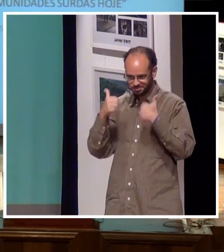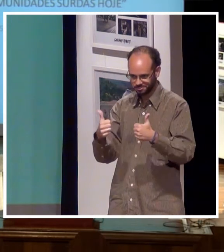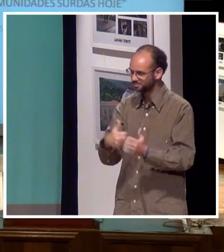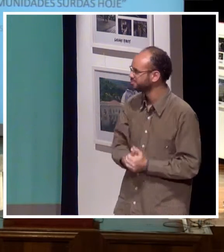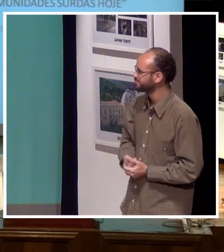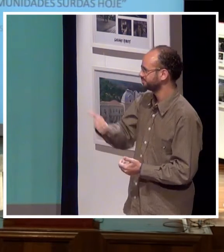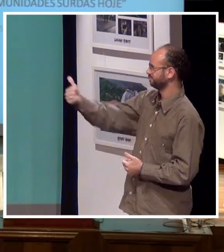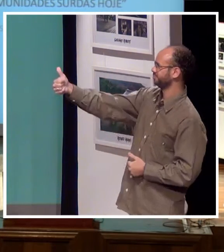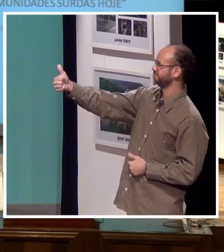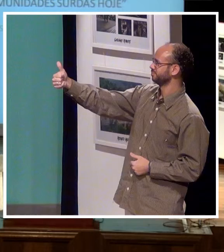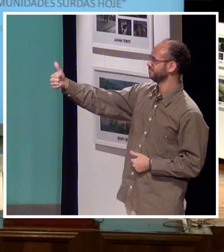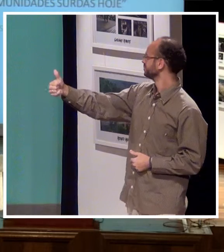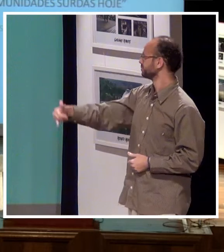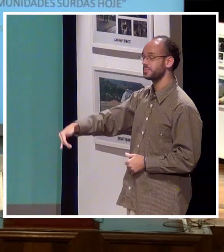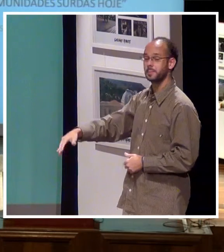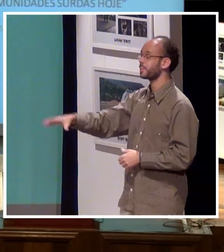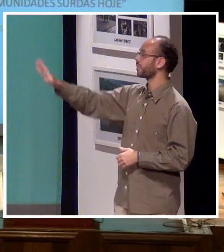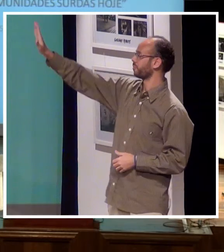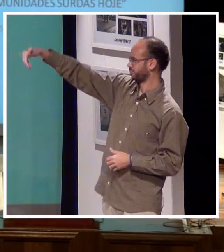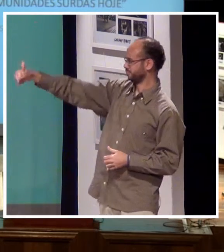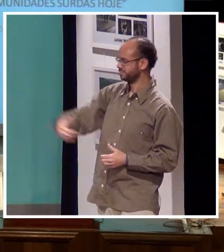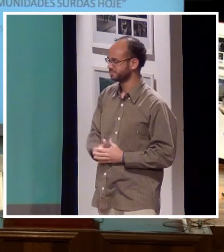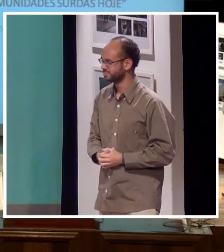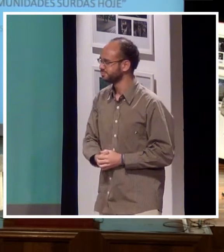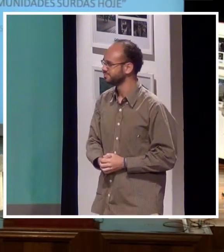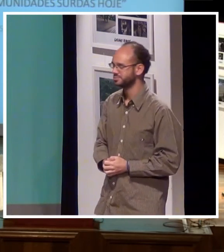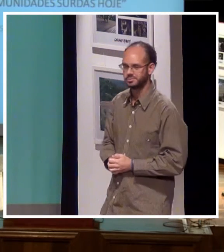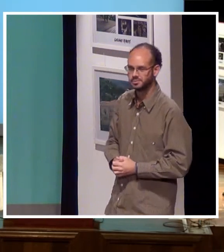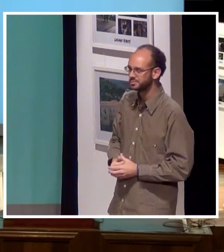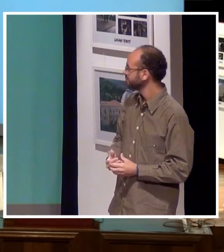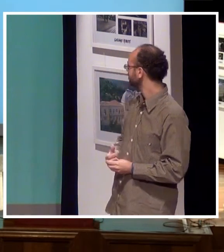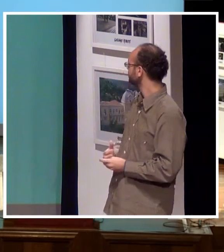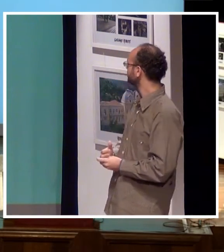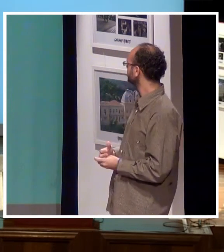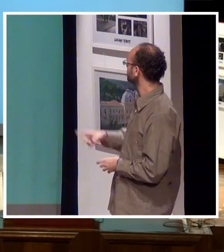é o meu sinal. Tá ok? Pode passar.